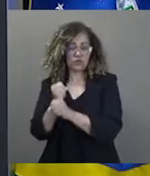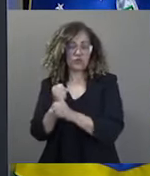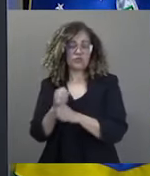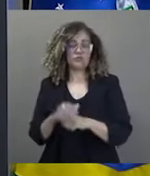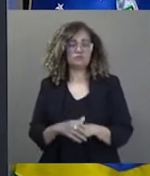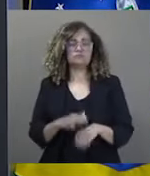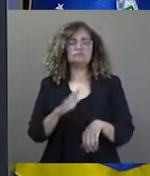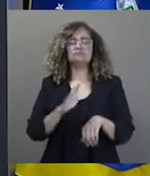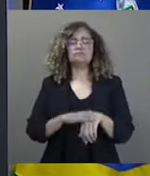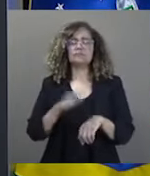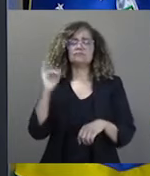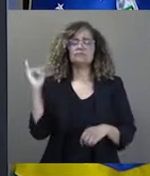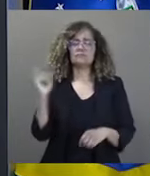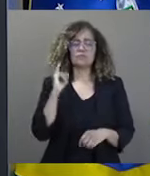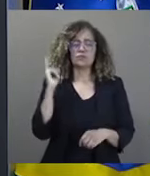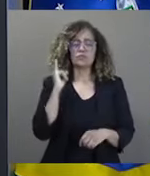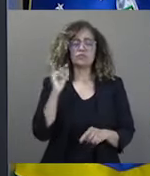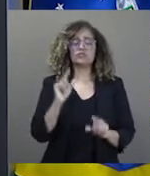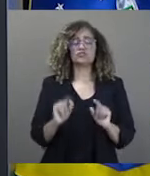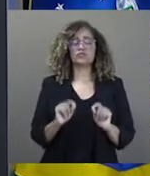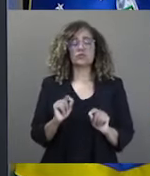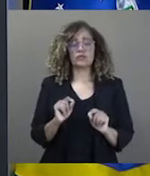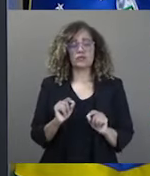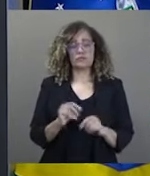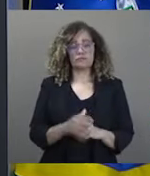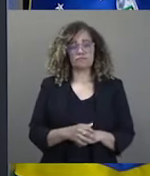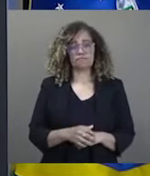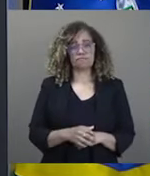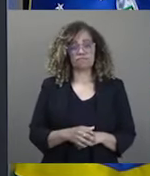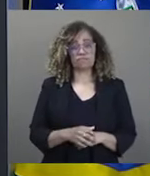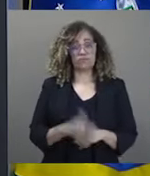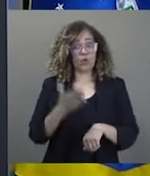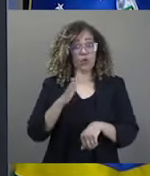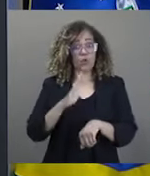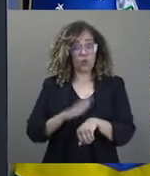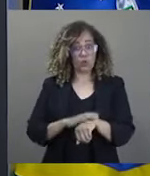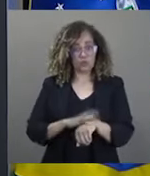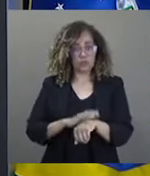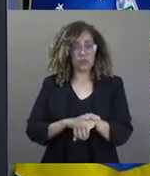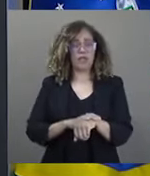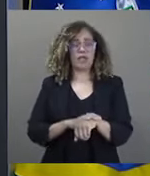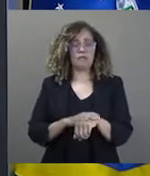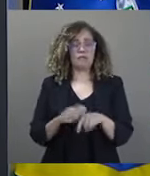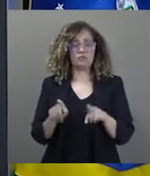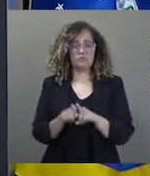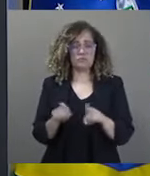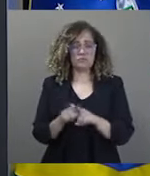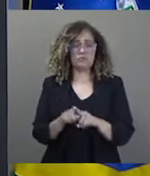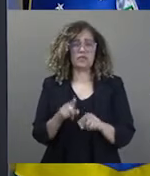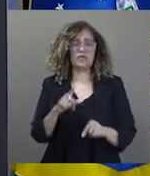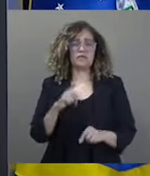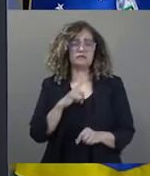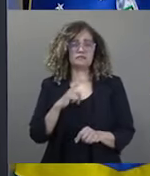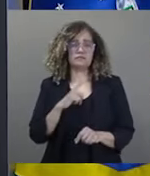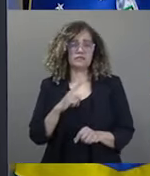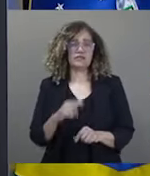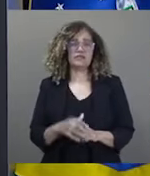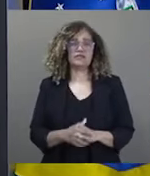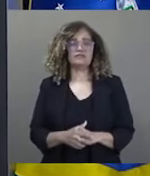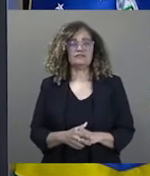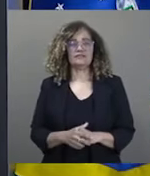senhoras e senhores porém nestes tempos de irracionalismo e